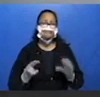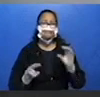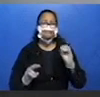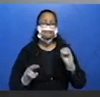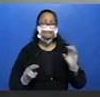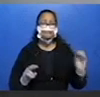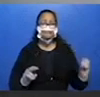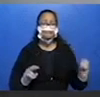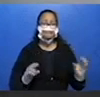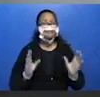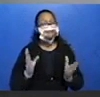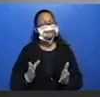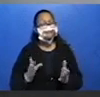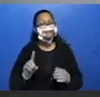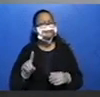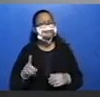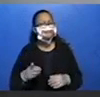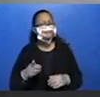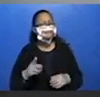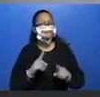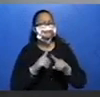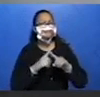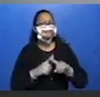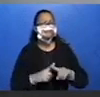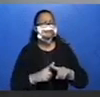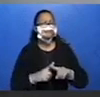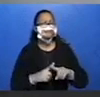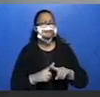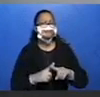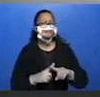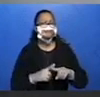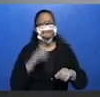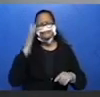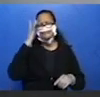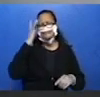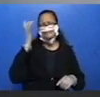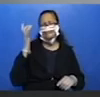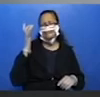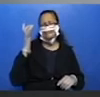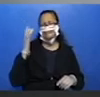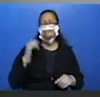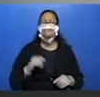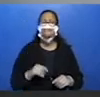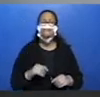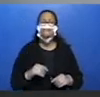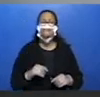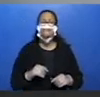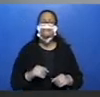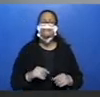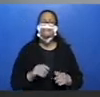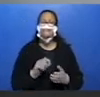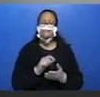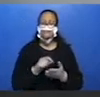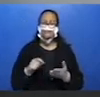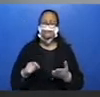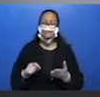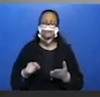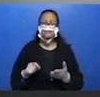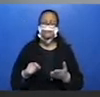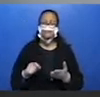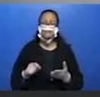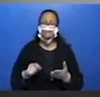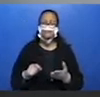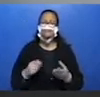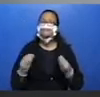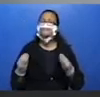Muito fácil, né, quarto ano? Vou colocá-lo na segunda linha do meu quadro de ordens. Como